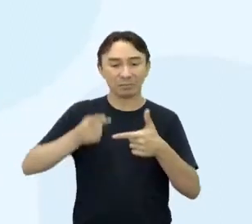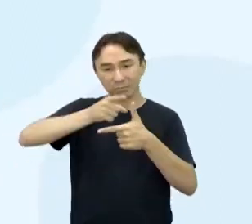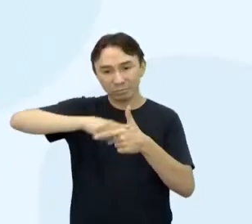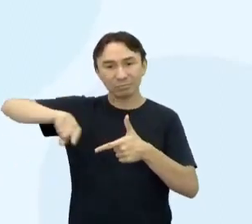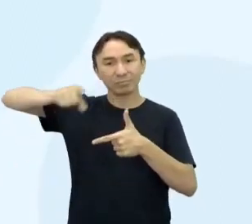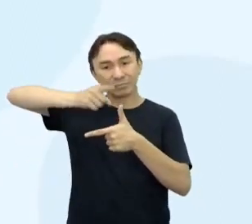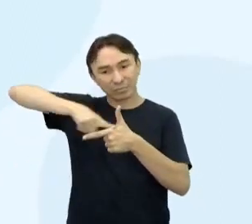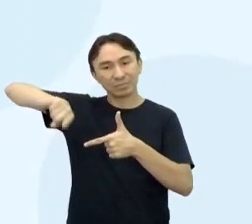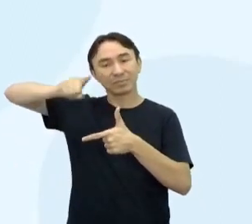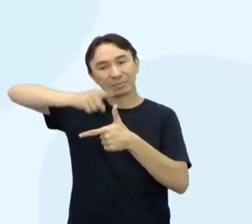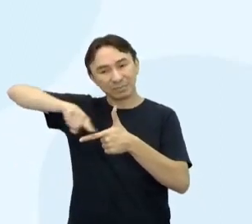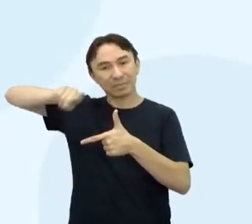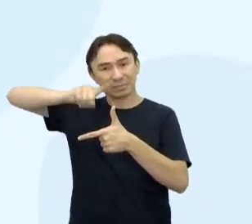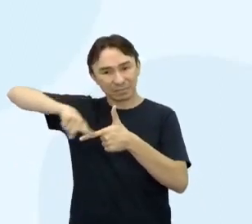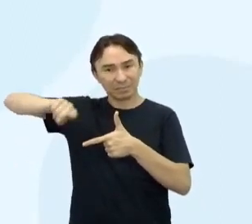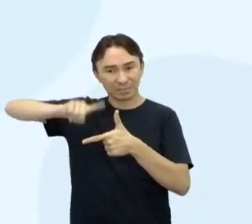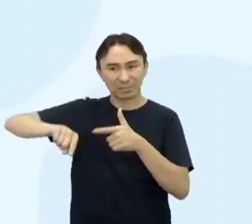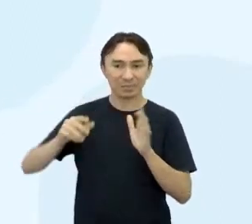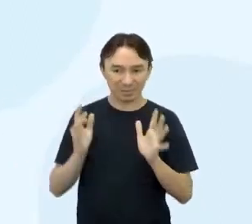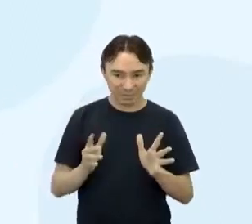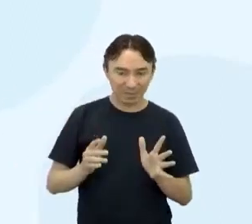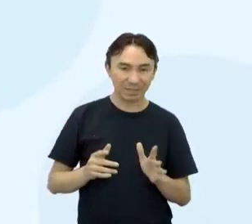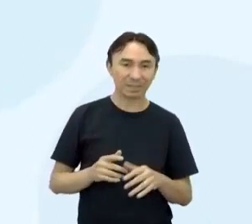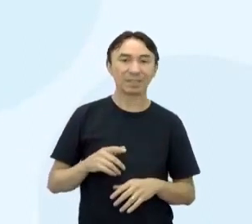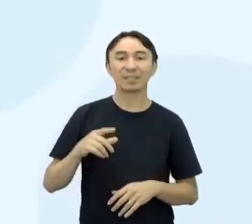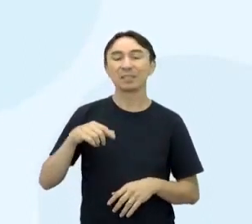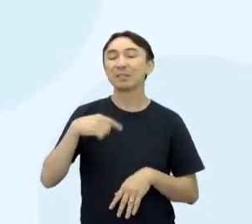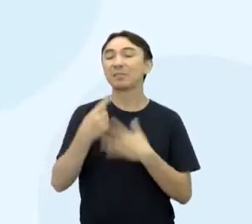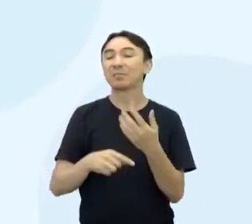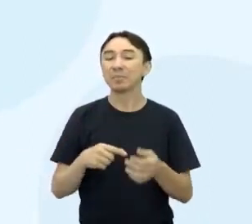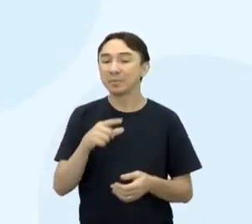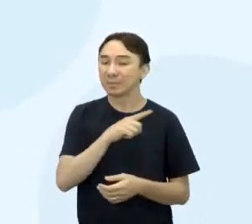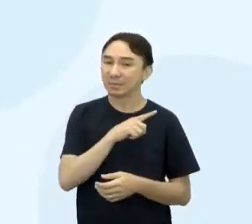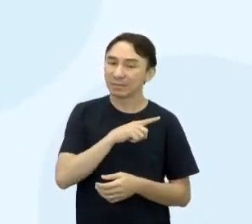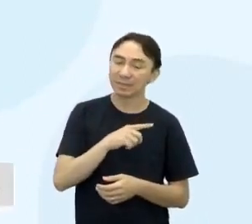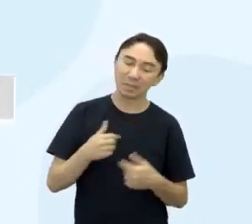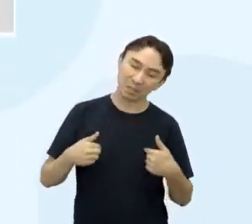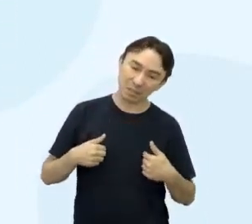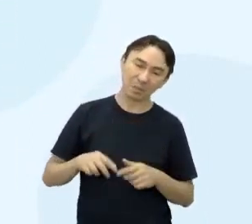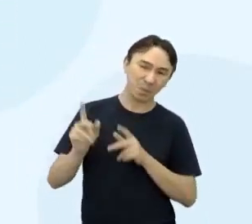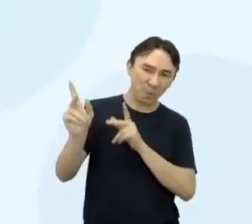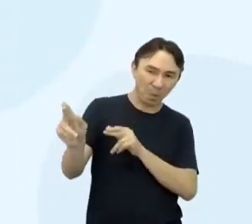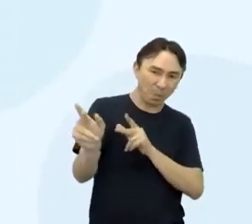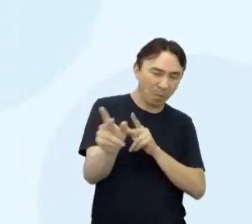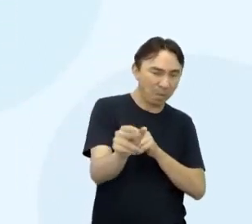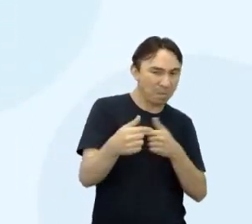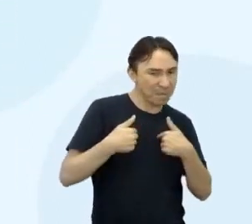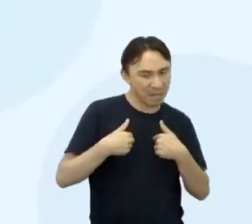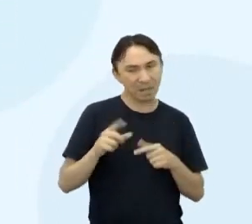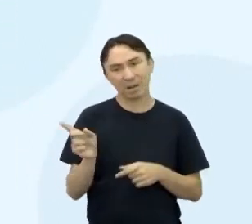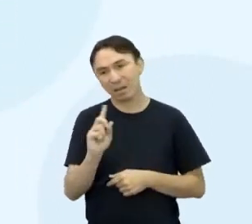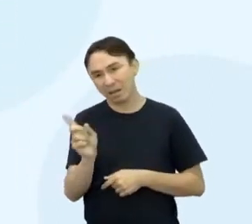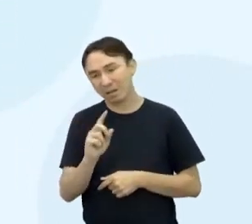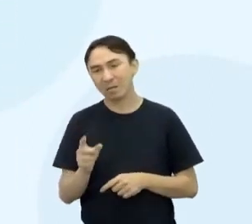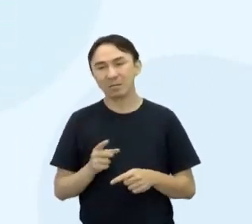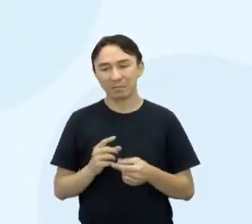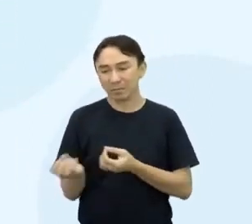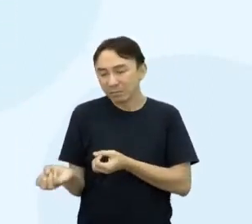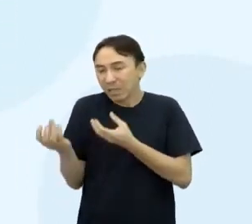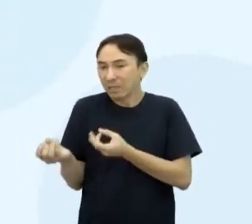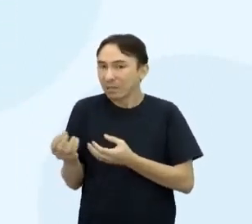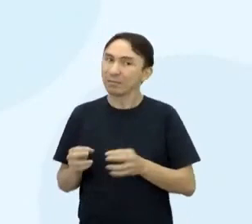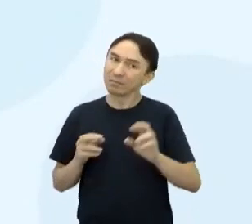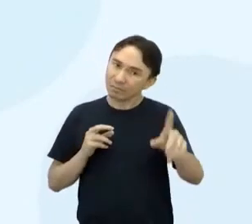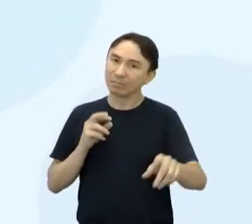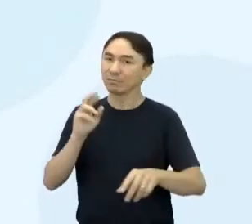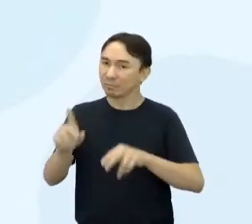que vocês vão ter que fazer também. Essas divisões, elas não são iguais às minhas, lembrando disso, porque os dados podem ser diferentes. O que